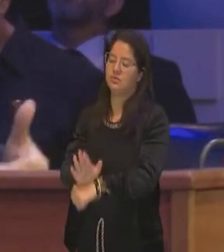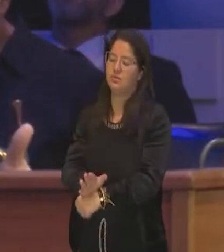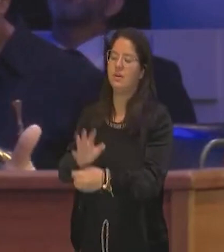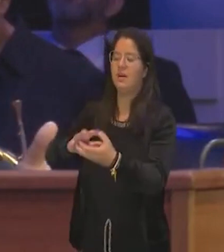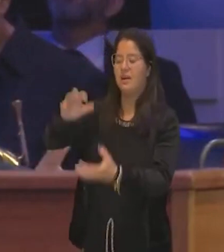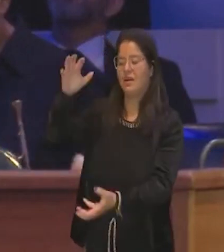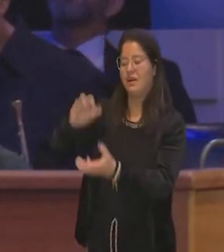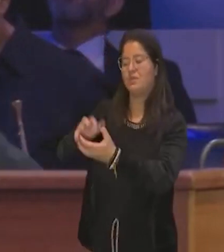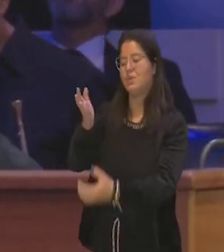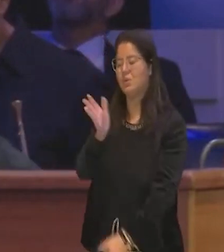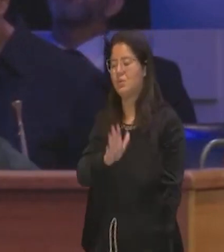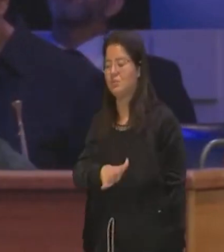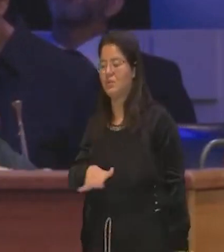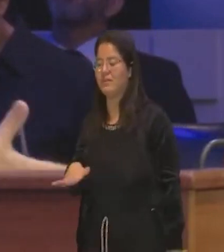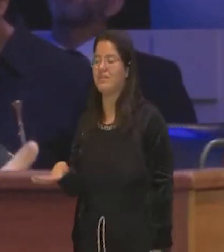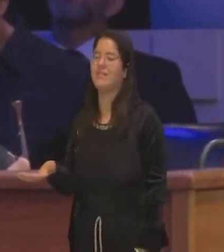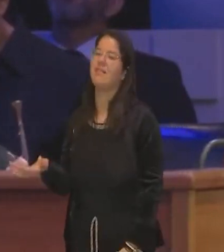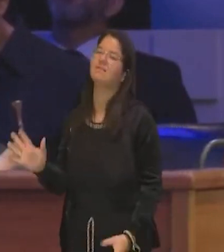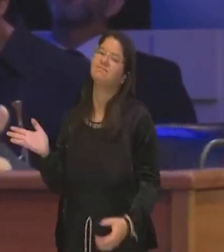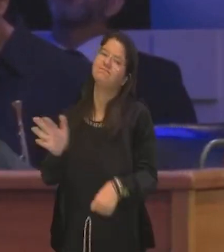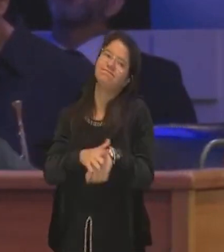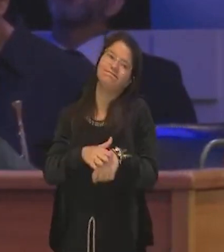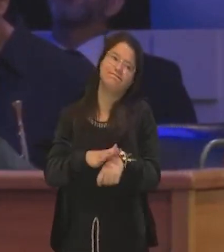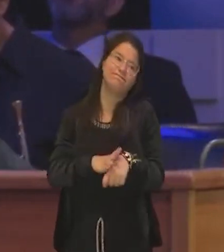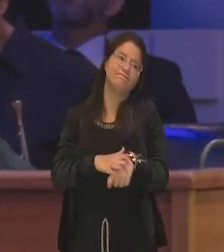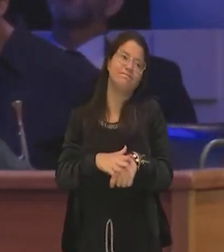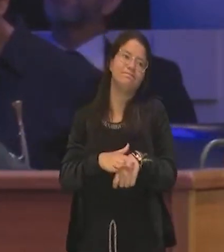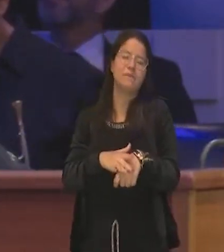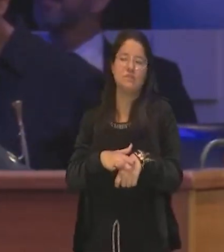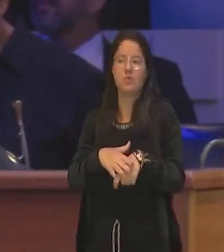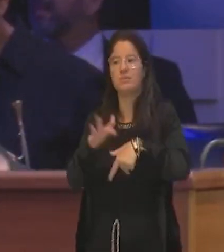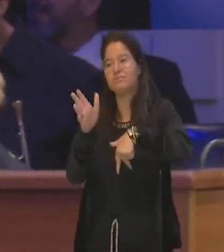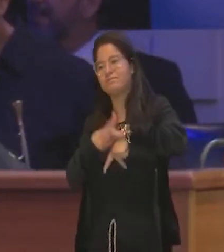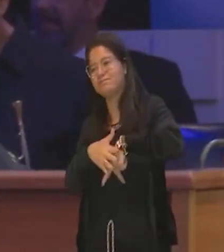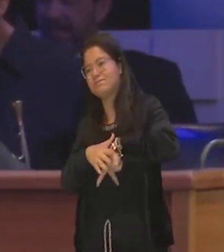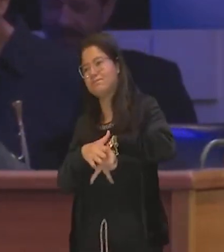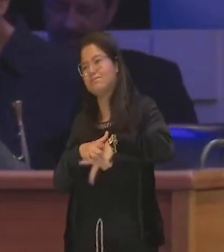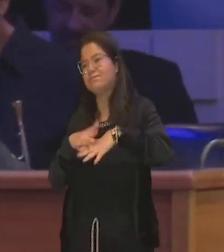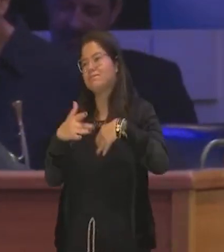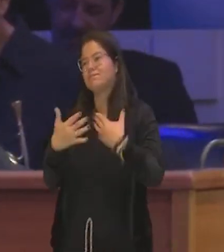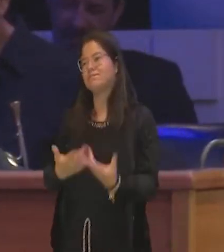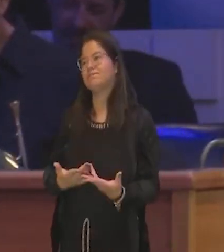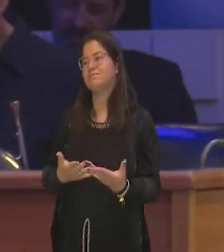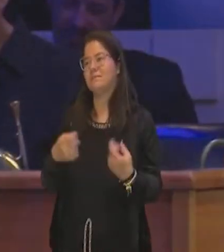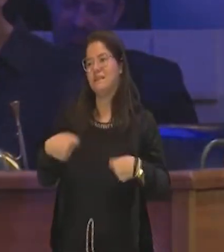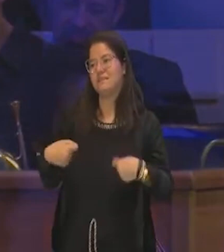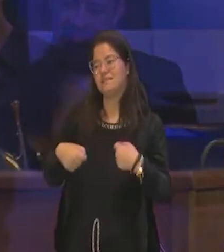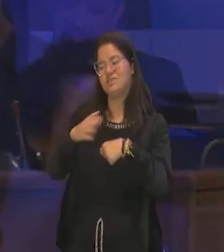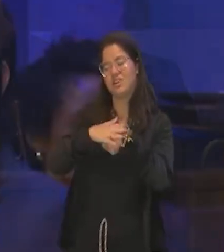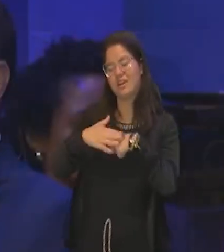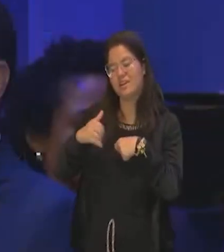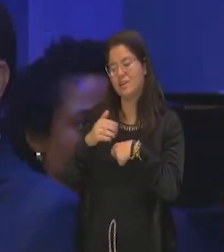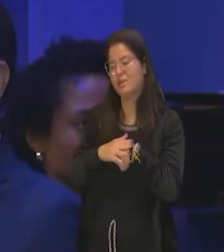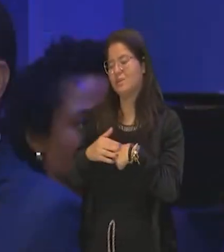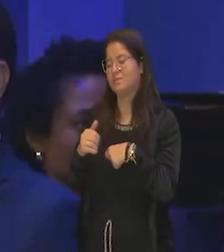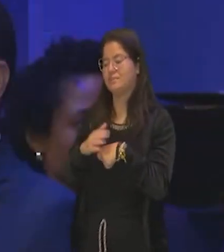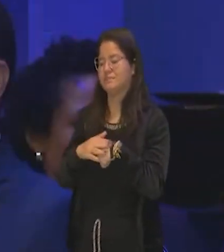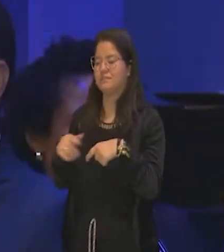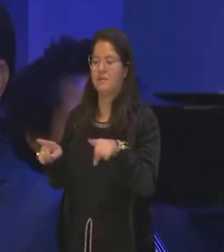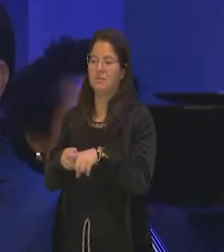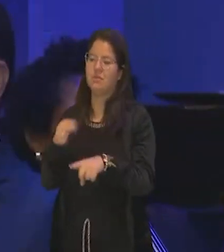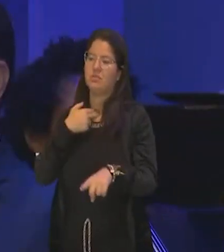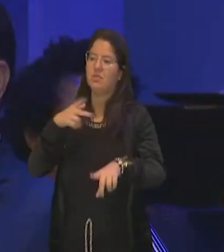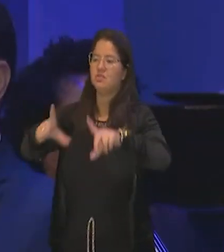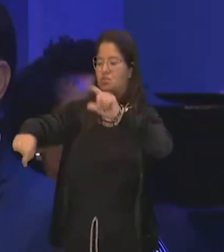a criança, o doente, o enfermo, de acolhimento, de não fazer acepção